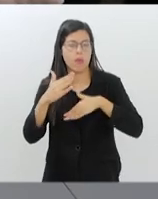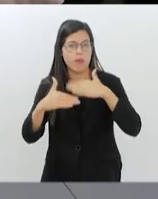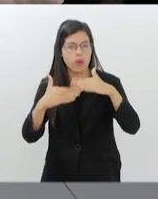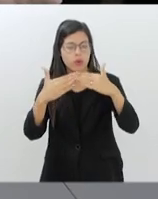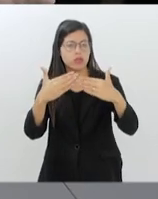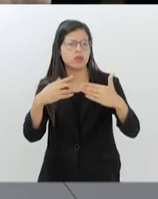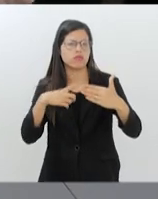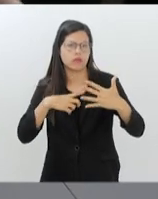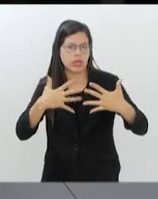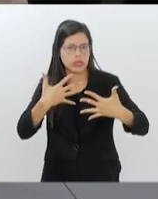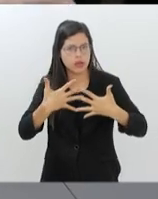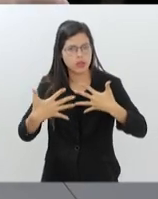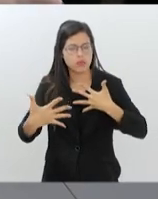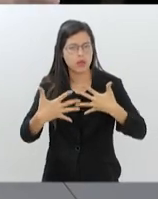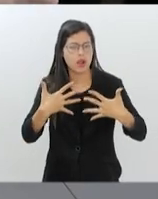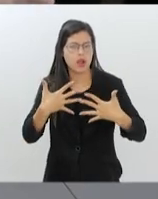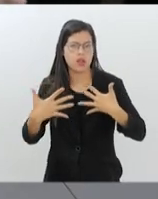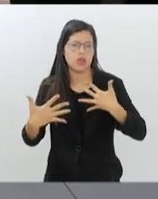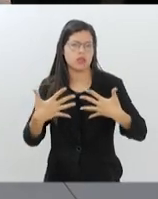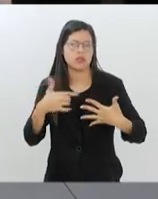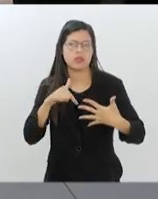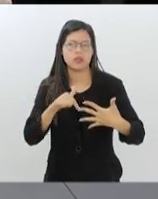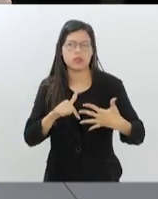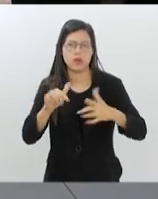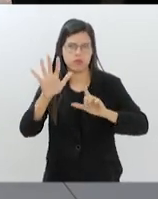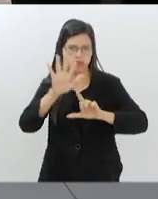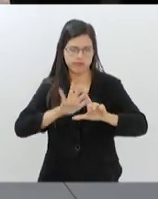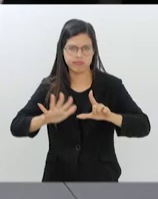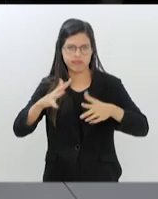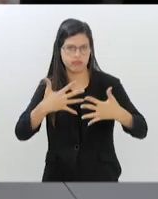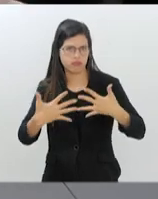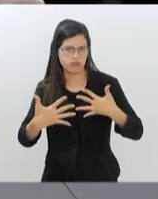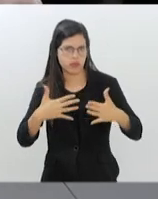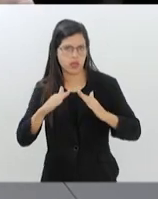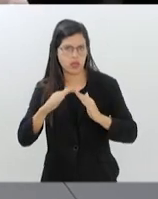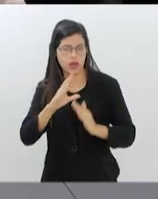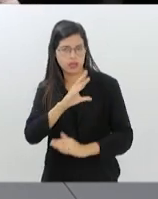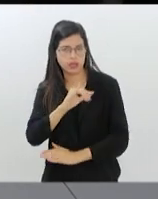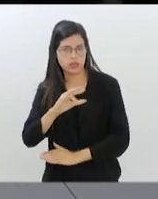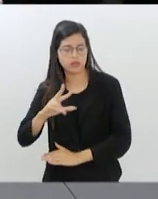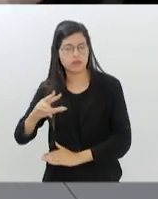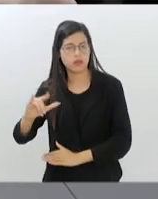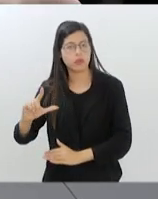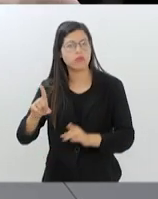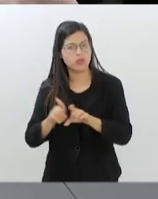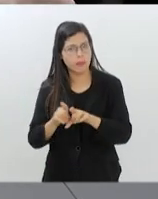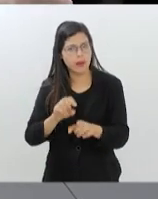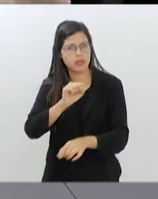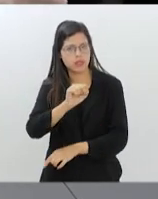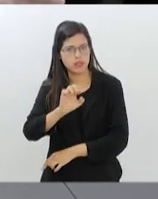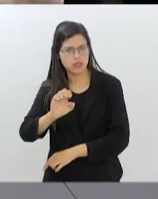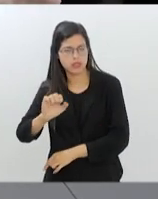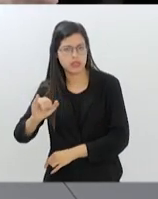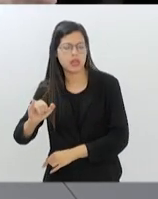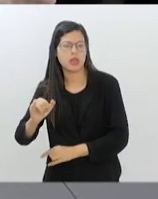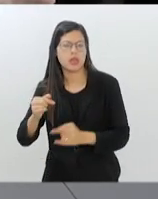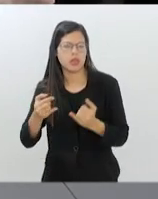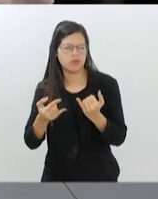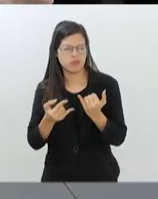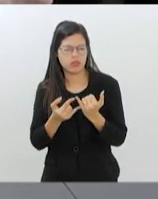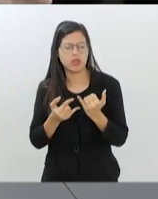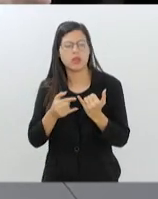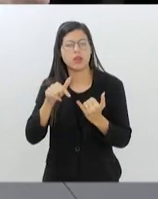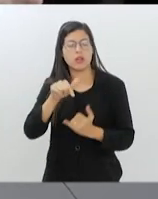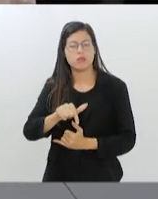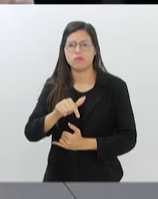máxima transparência no Portal de Transparência da casa civil mas também no sei não há nenhum documento restrito no sei ligado